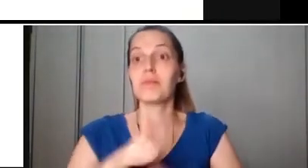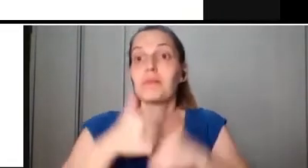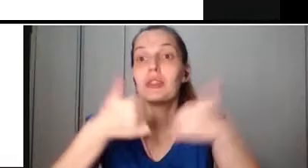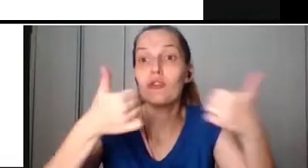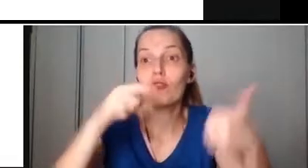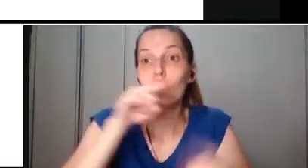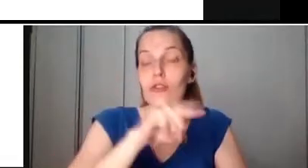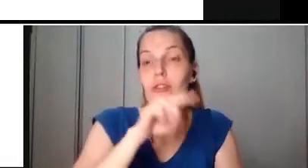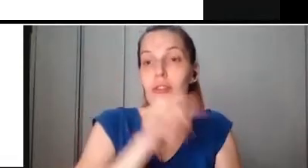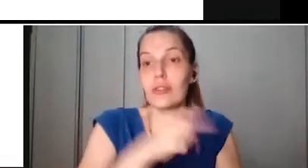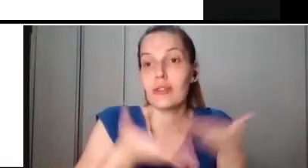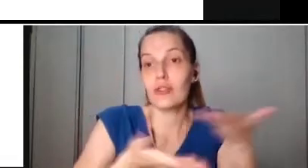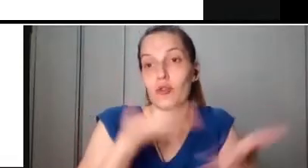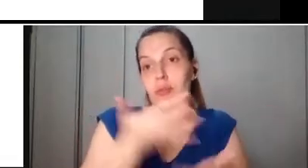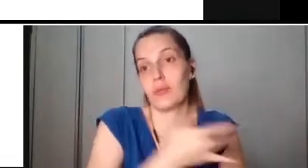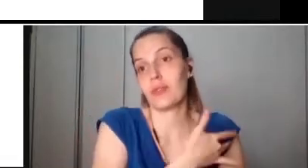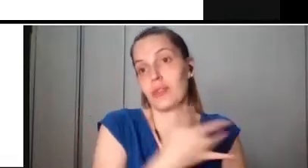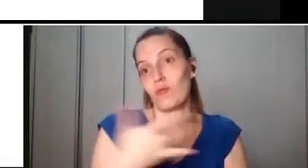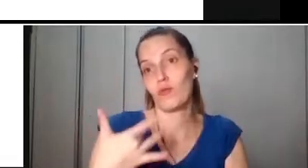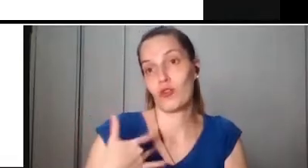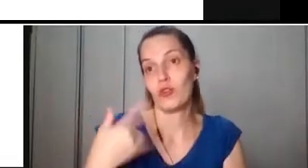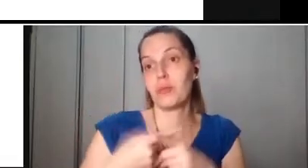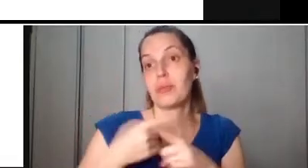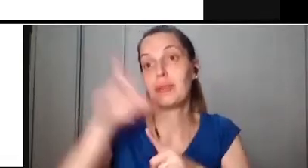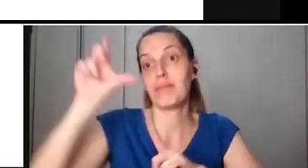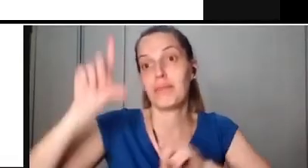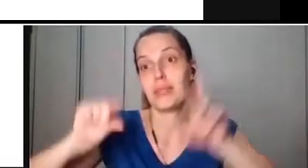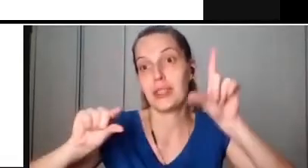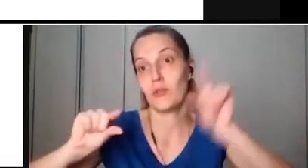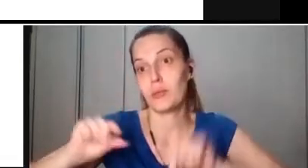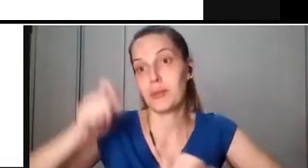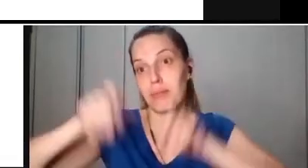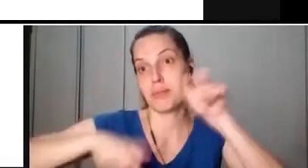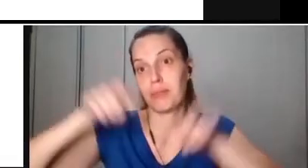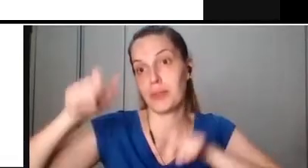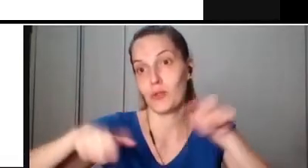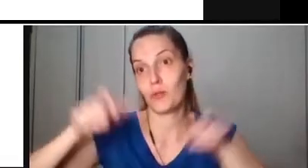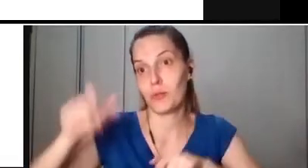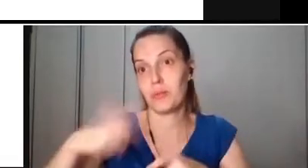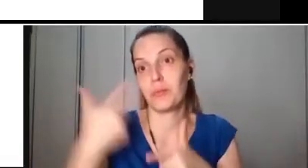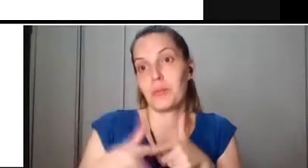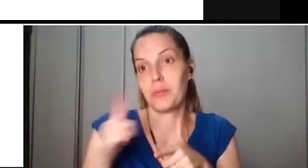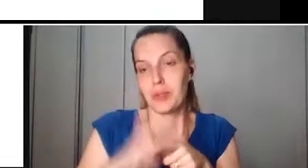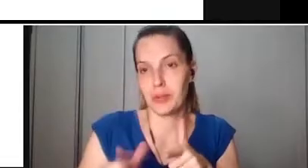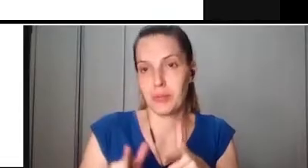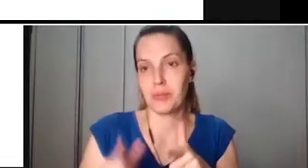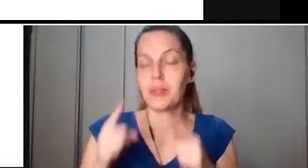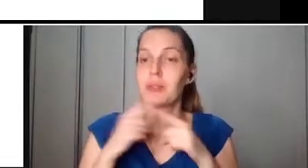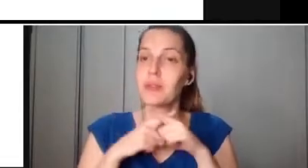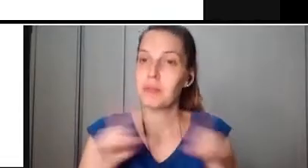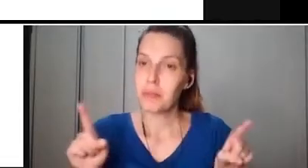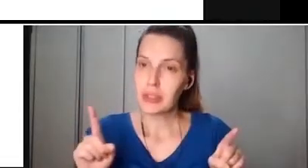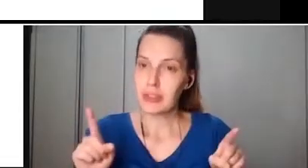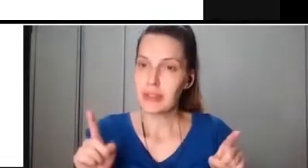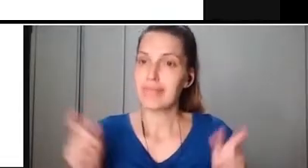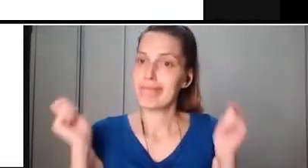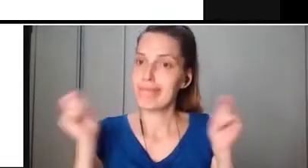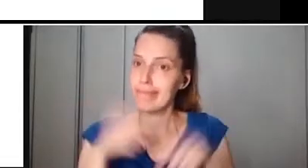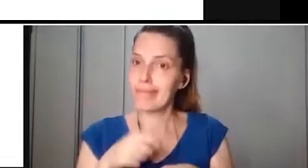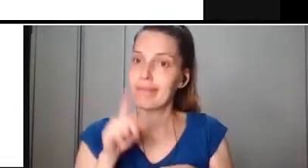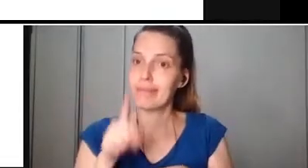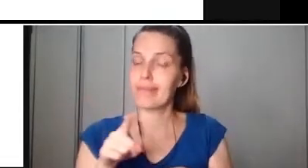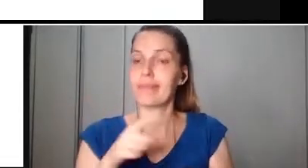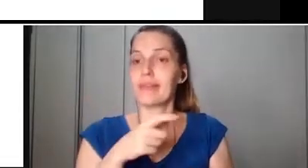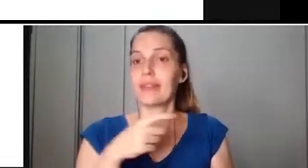a probabilidade de eu me envolver, ou de você especificamente se envolver numa batida de carro em que o cinto vai